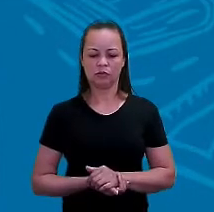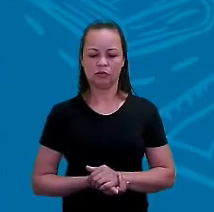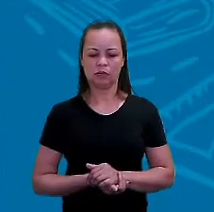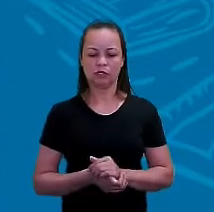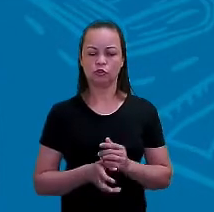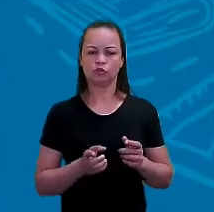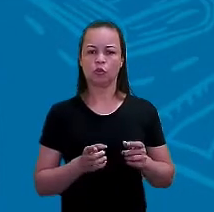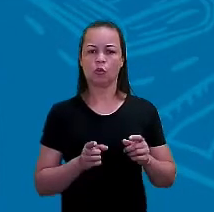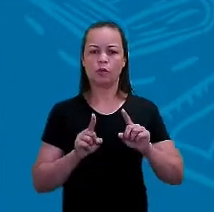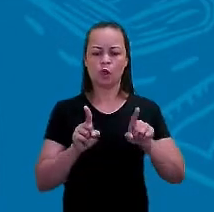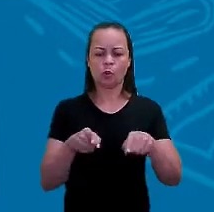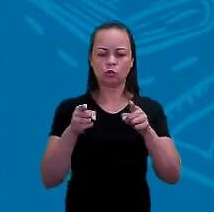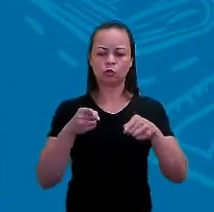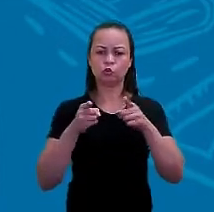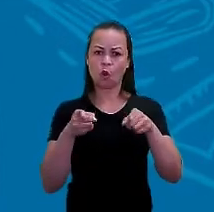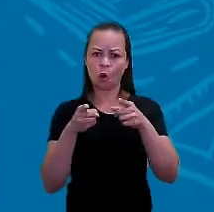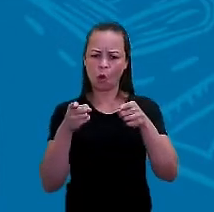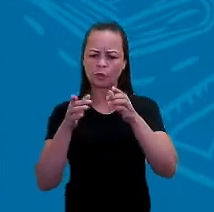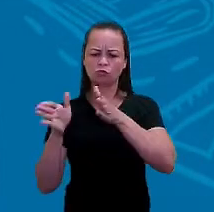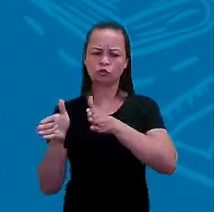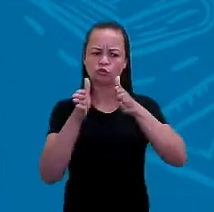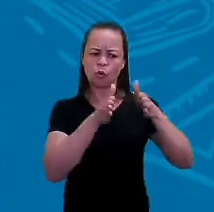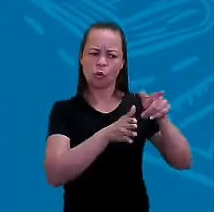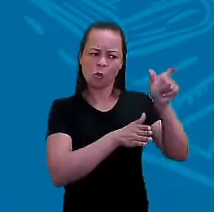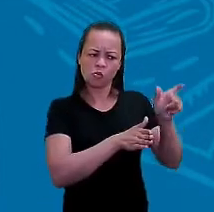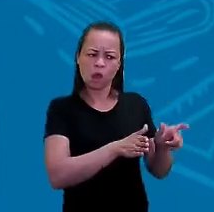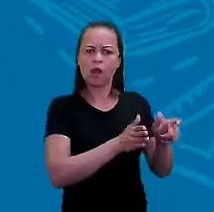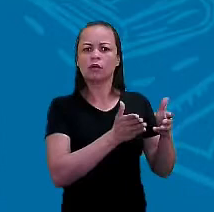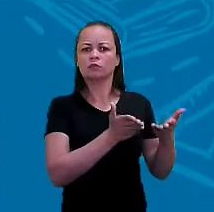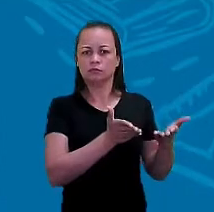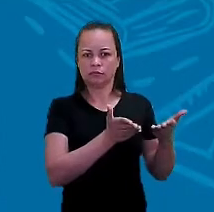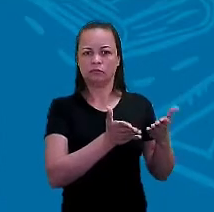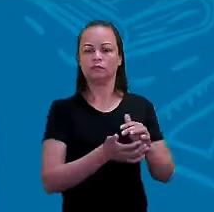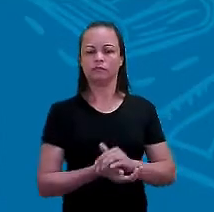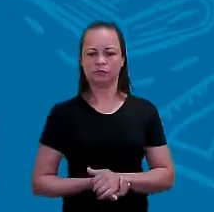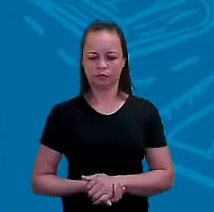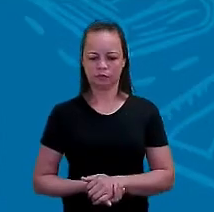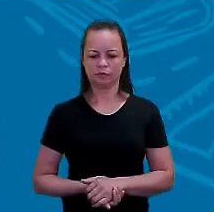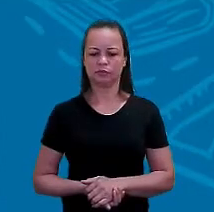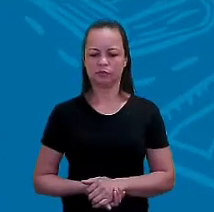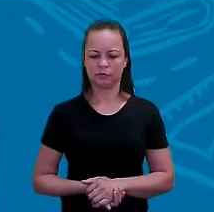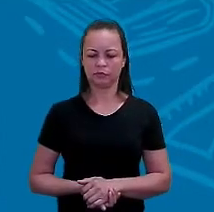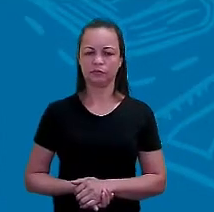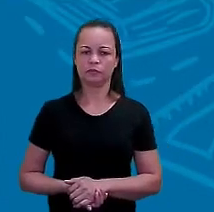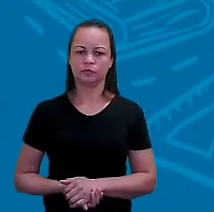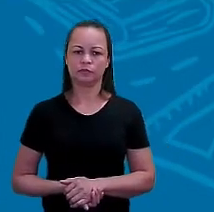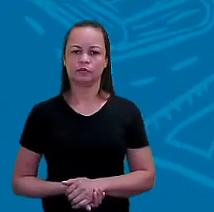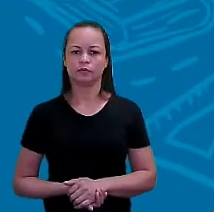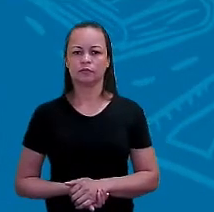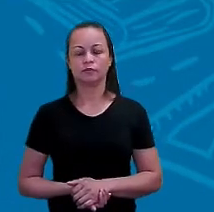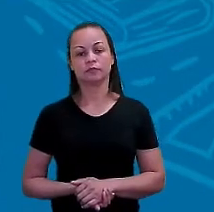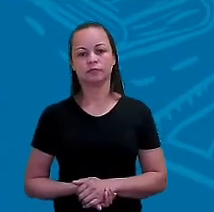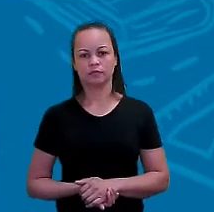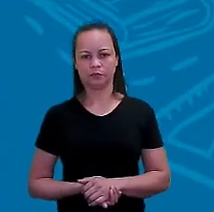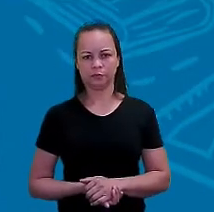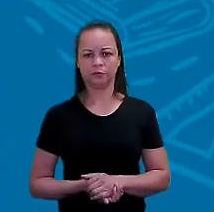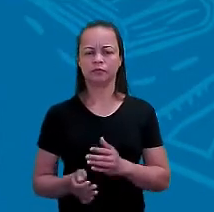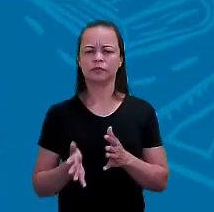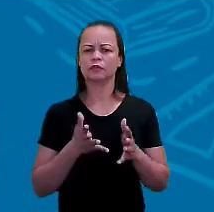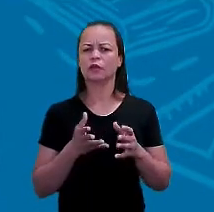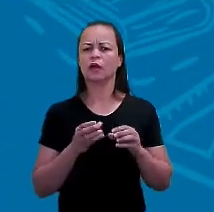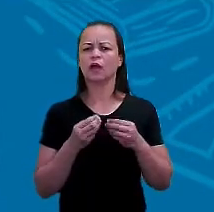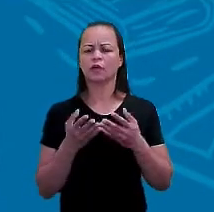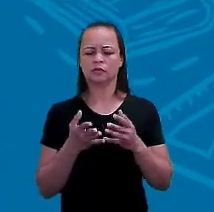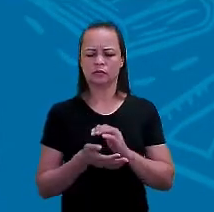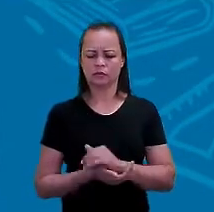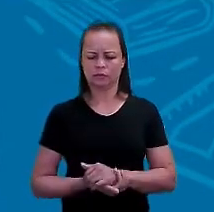next to the mall. I am next to the mall. Ou seja, eu estou ao lado do shopping. Oh,